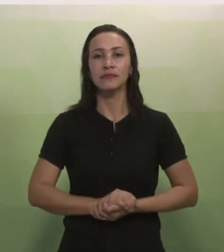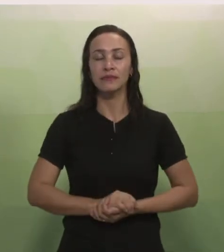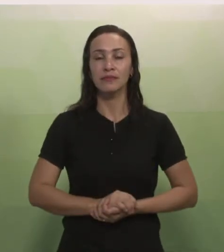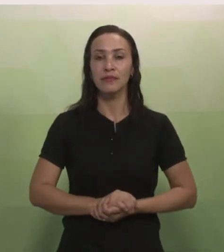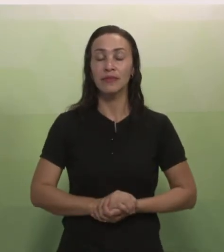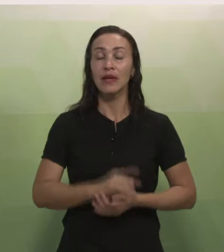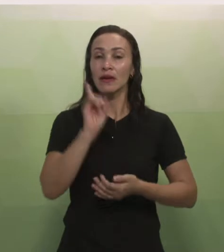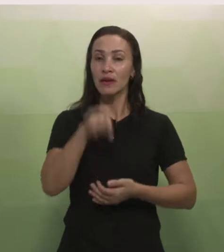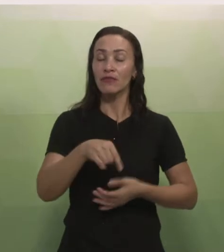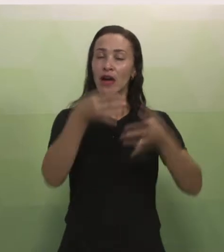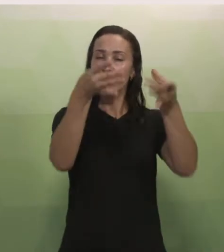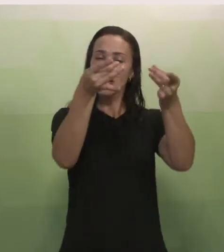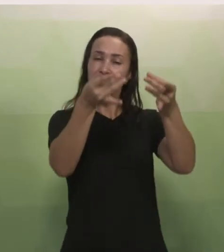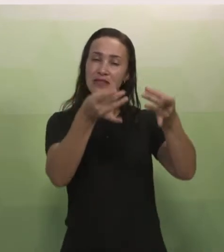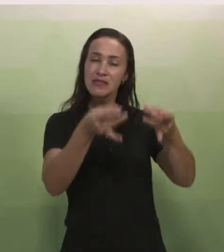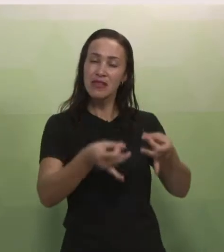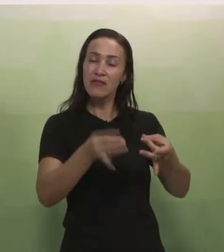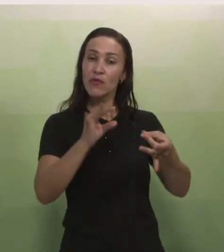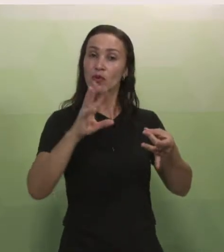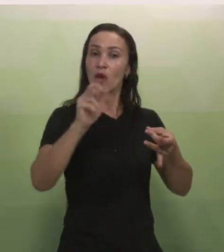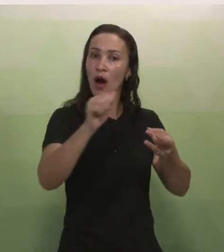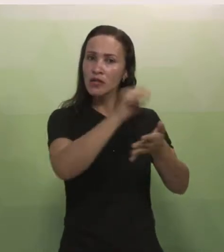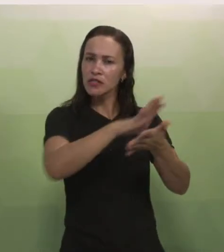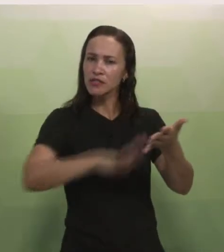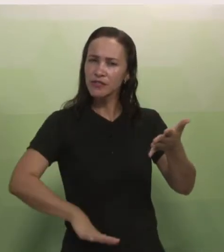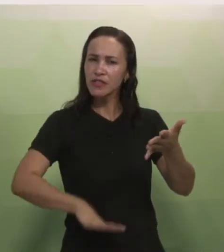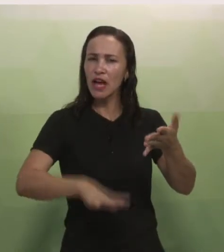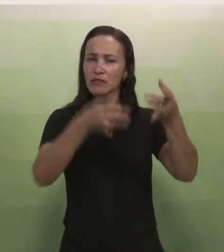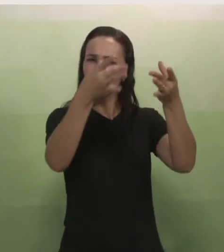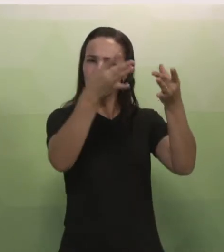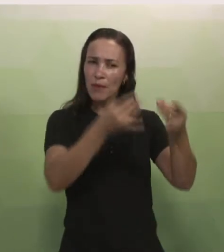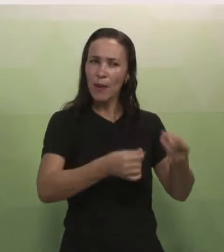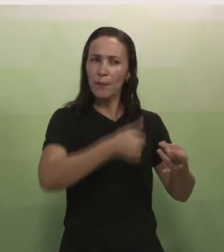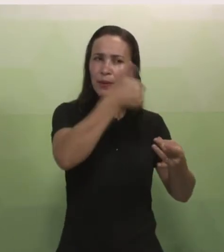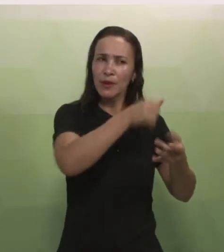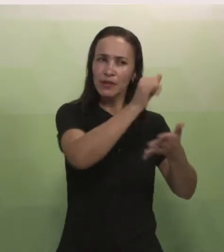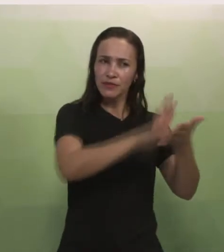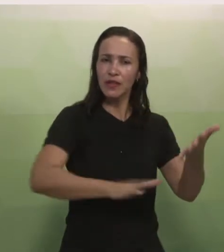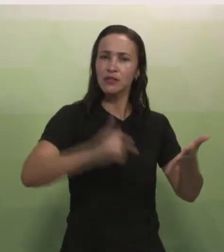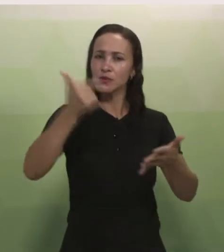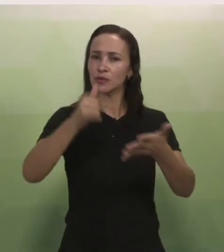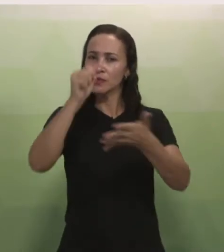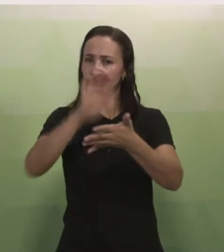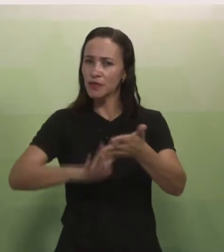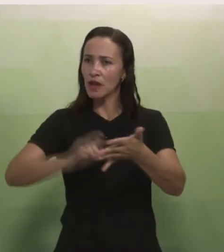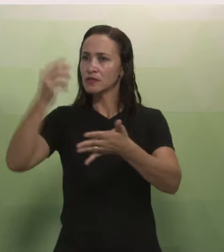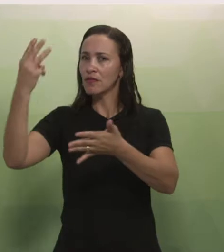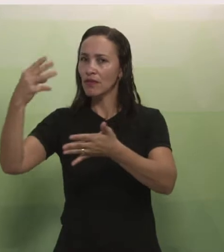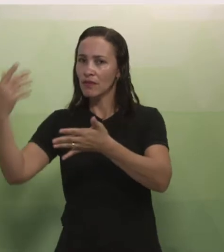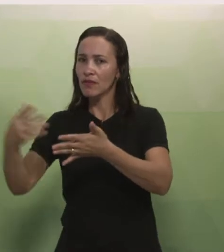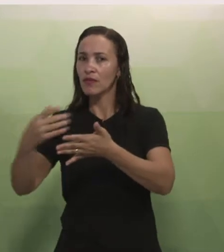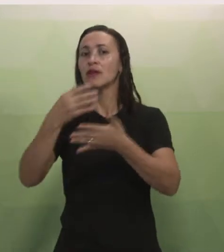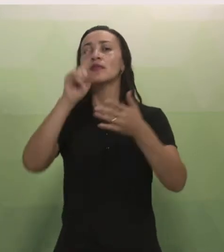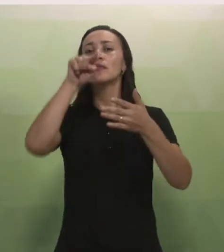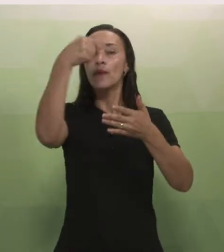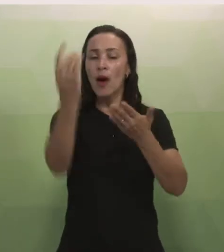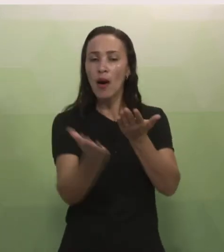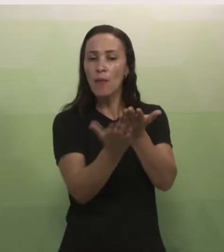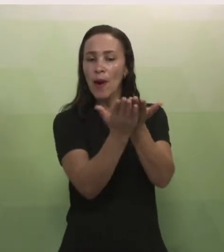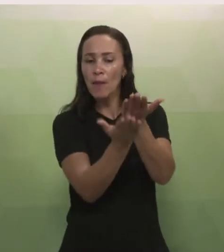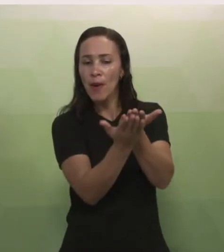ele descreve essas atividades uma por uma. Depois ele vai anexar todos